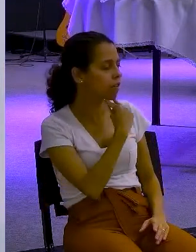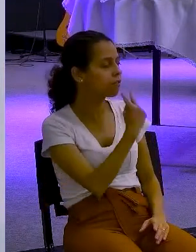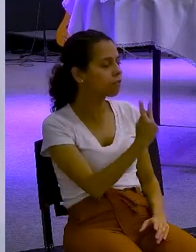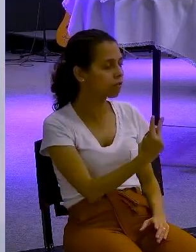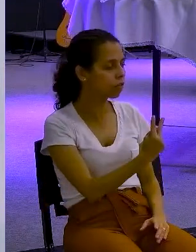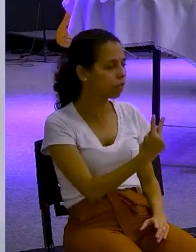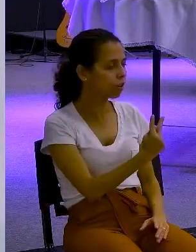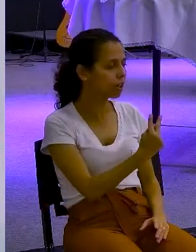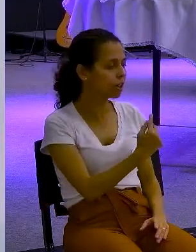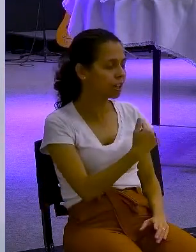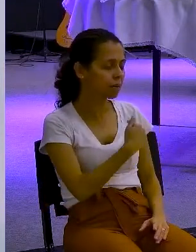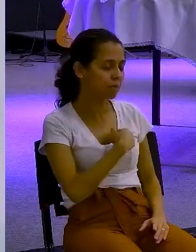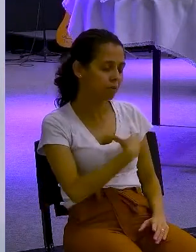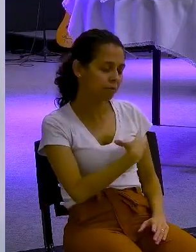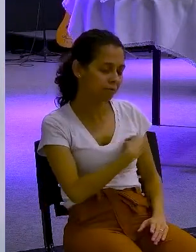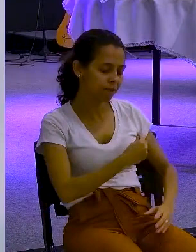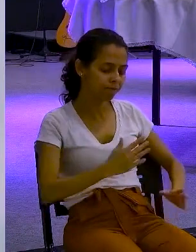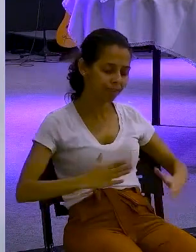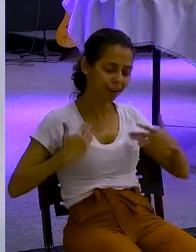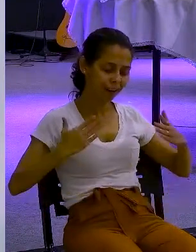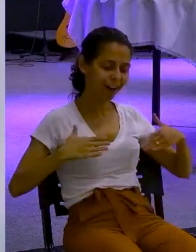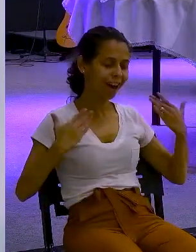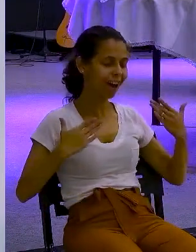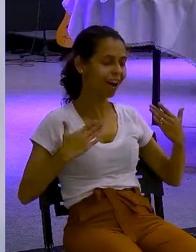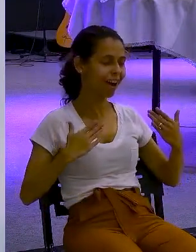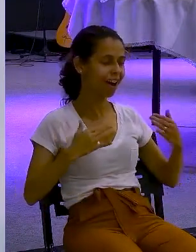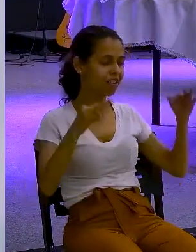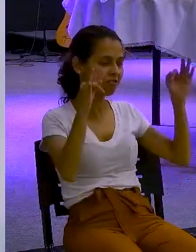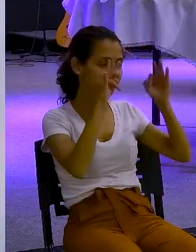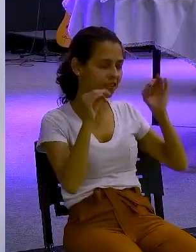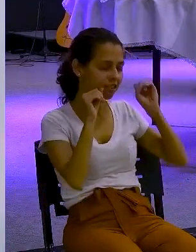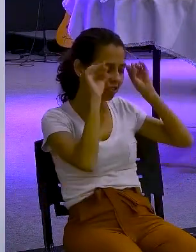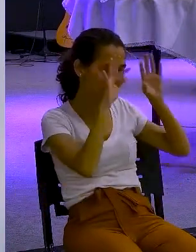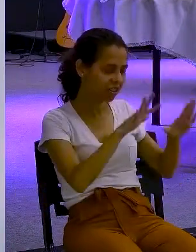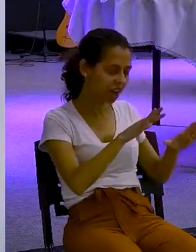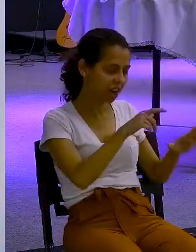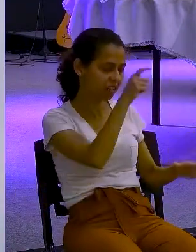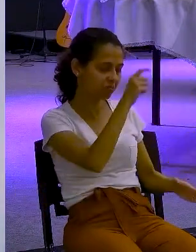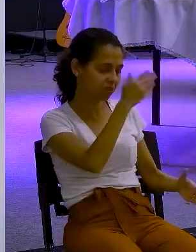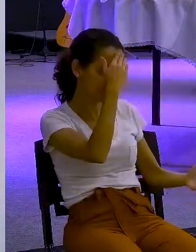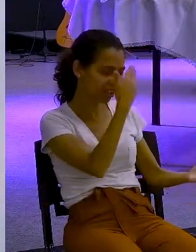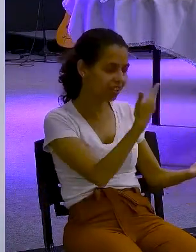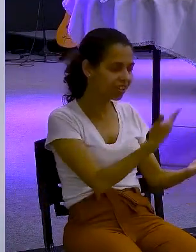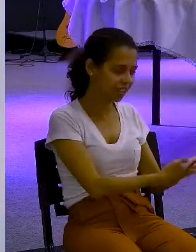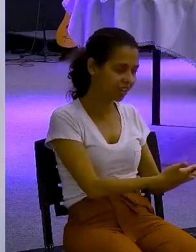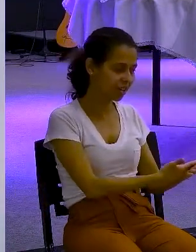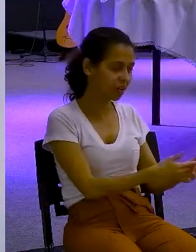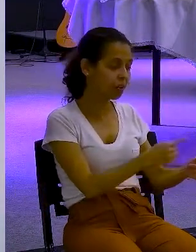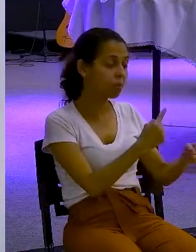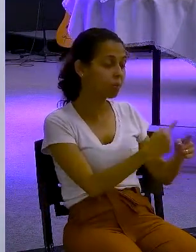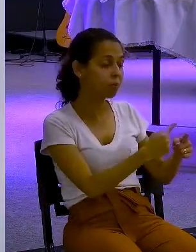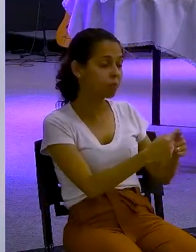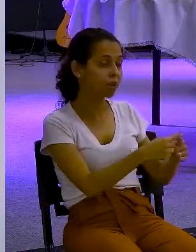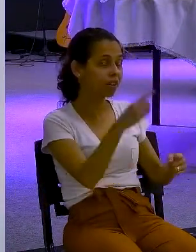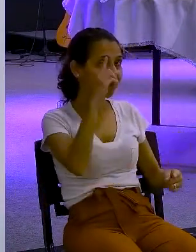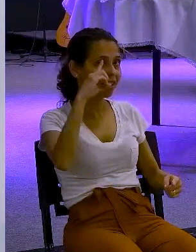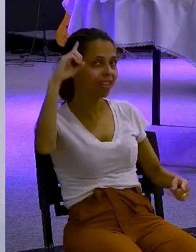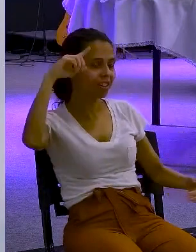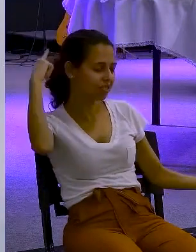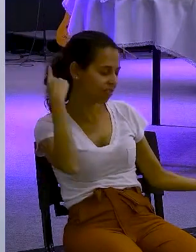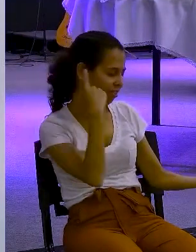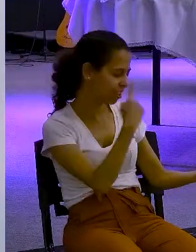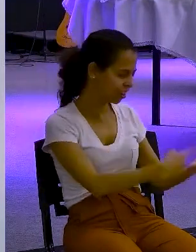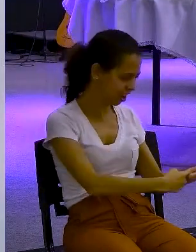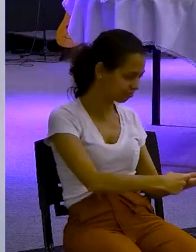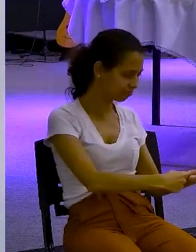alegria dentro de mim. Bem-aventurada aquela que creu, porque serão cumpridas as palavras que lhe foram ditas da